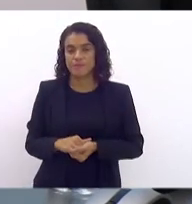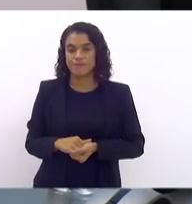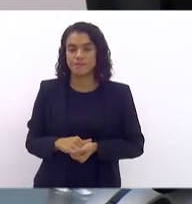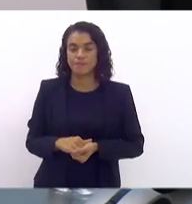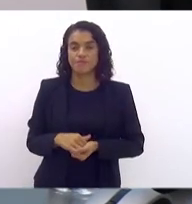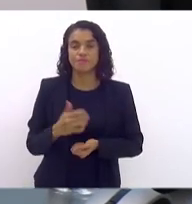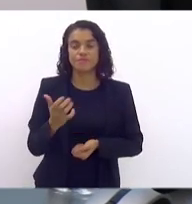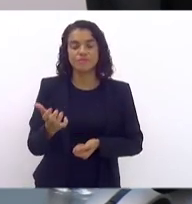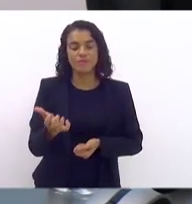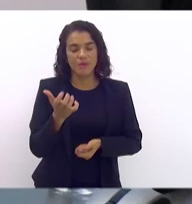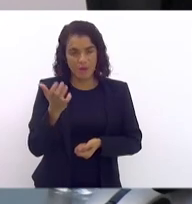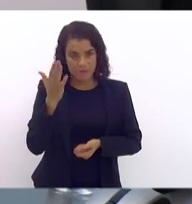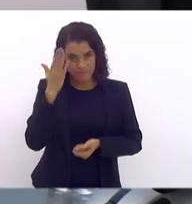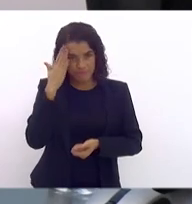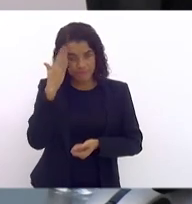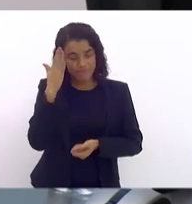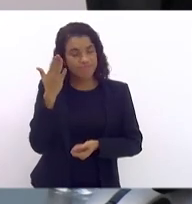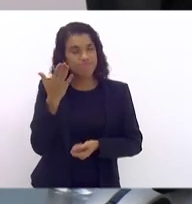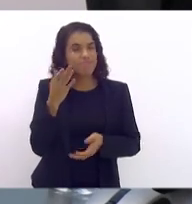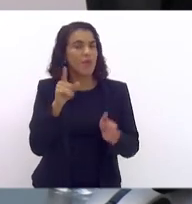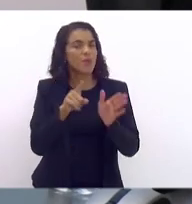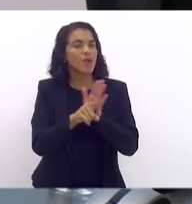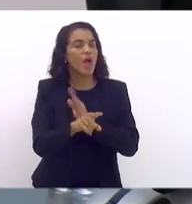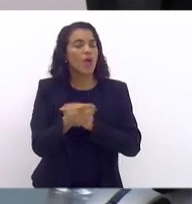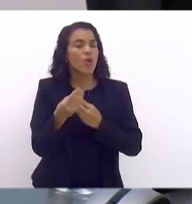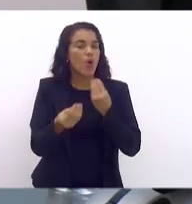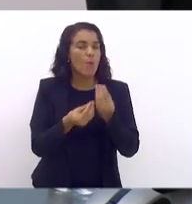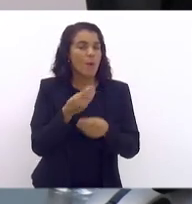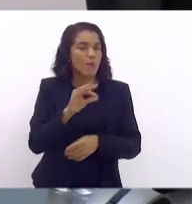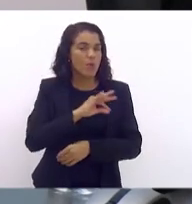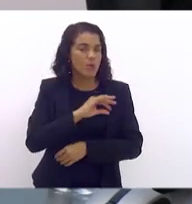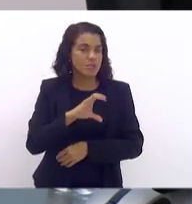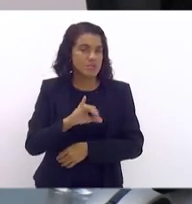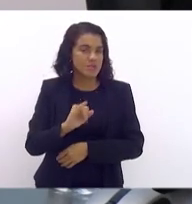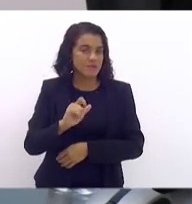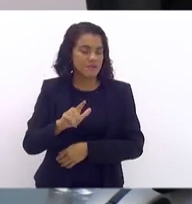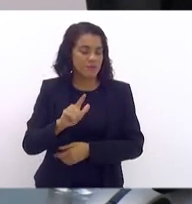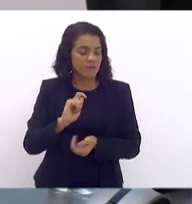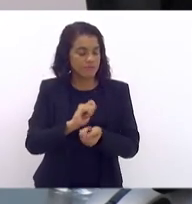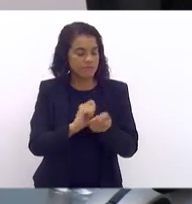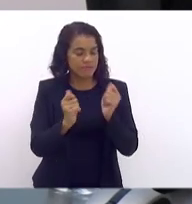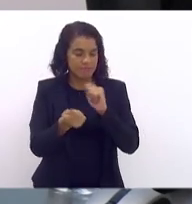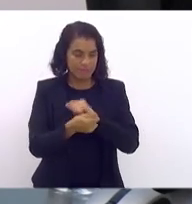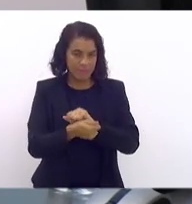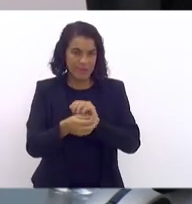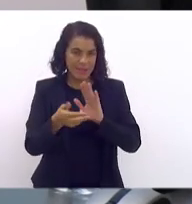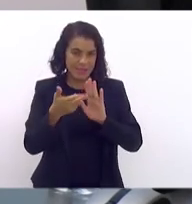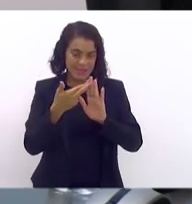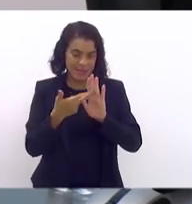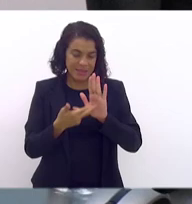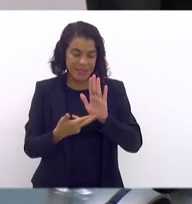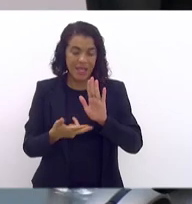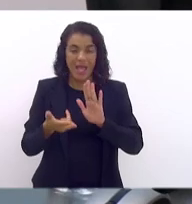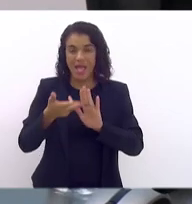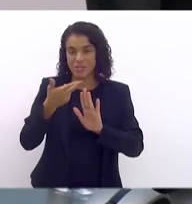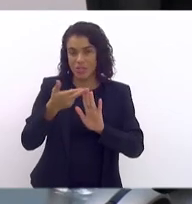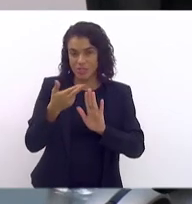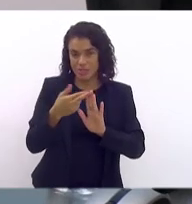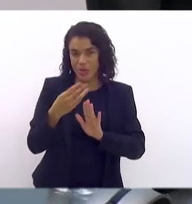queria saber do senhor como a polícia civil está se adaptando às diretrizes trazidas pela resolução